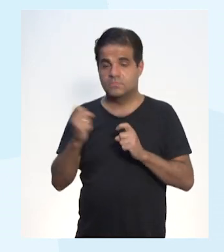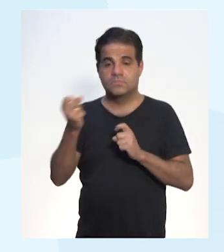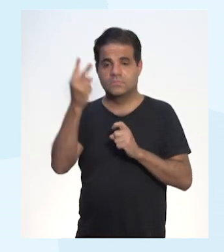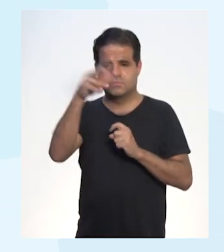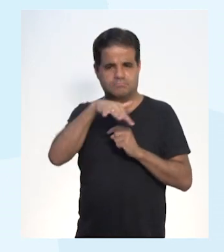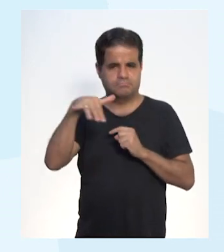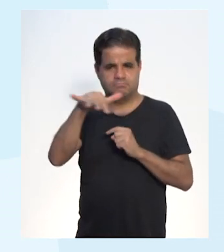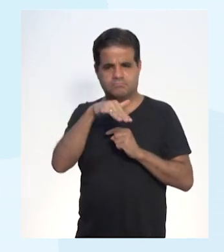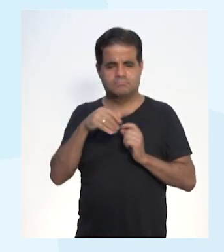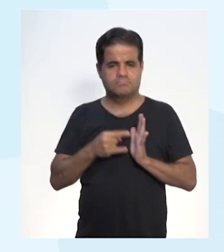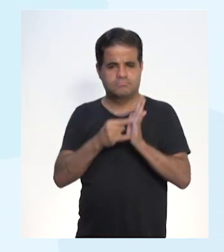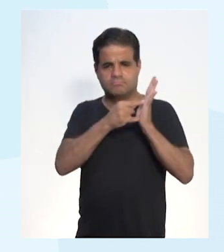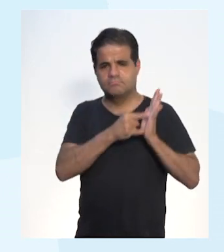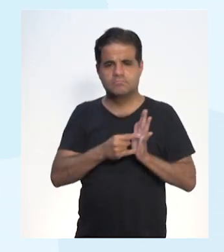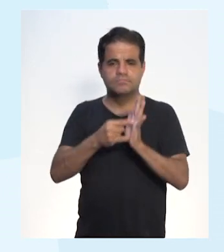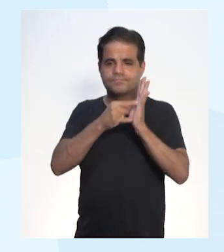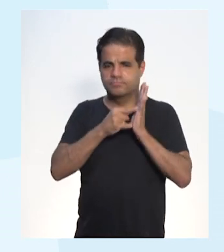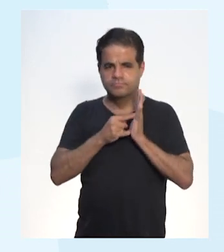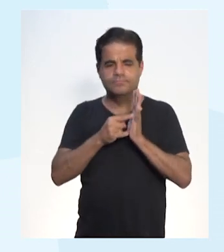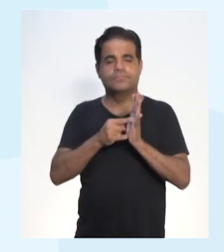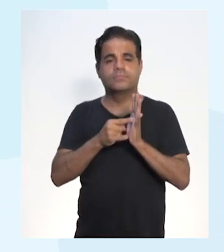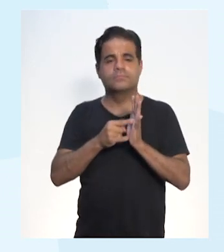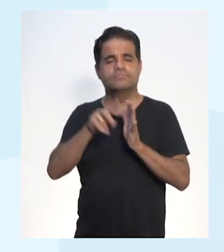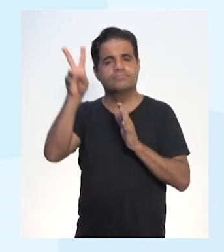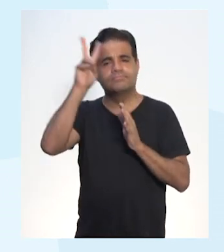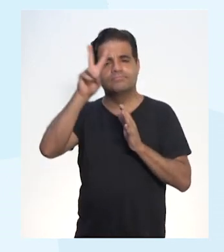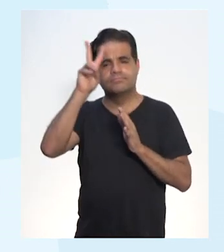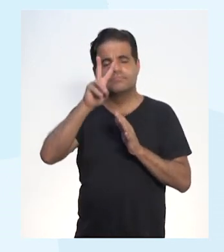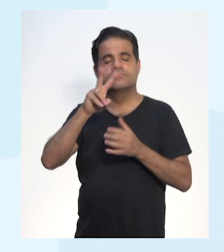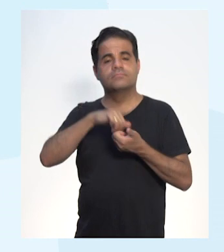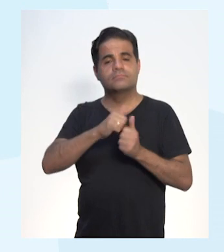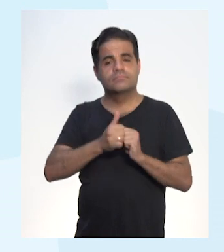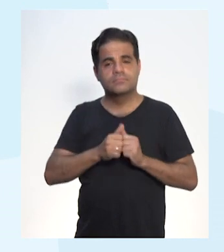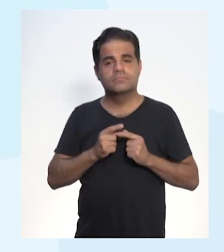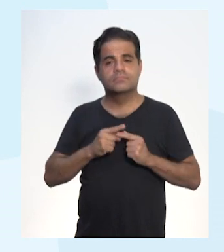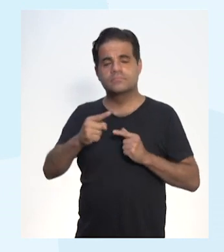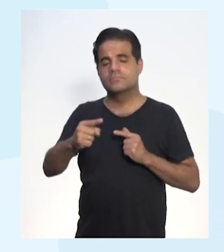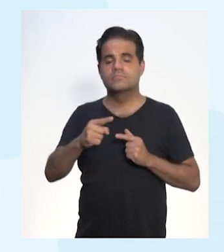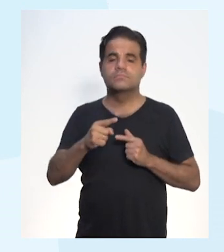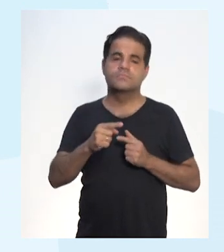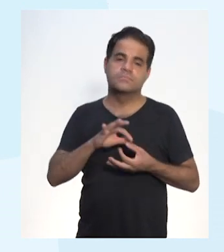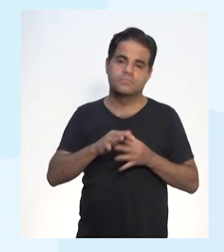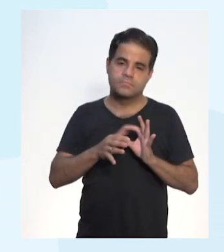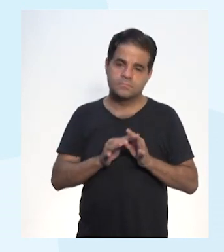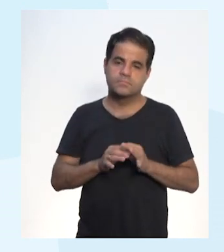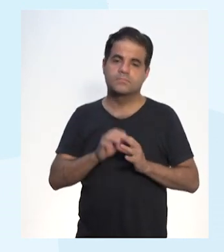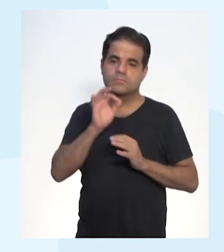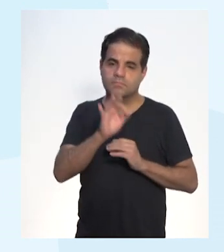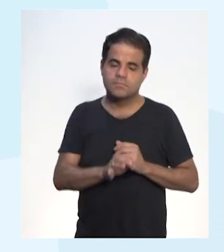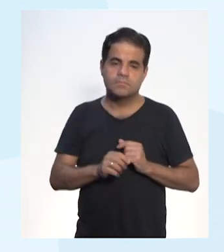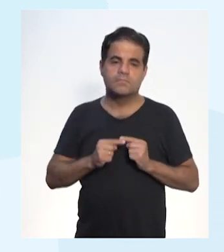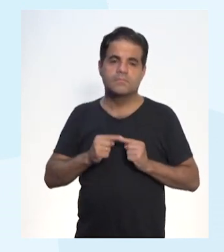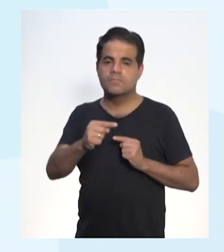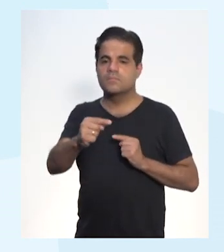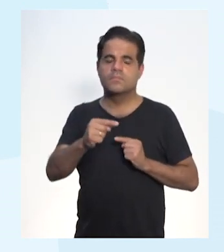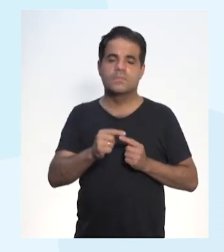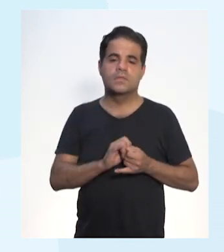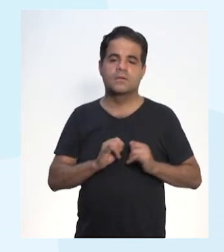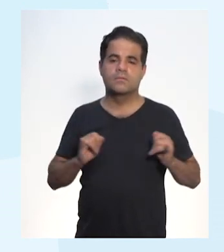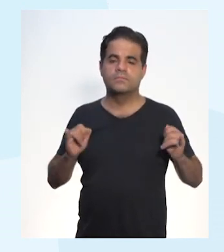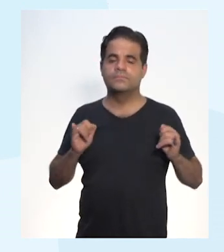campo magnético, né, do vetor magnético aí, lembra que isso é dado em Tesla, vezes a corrente, e é proporcional ao comprimento do